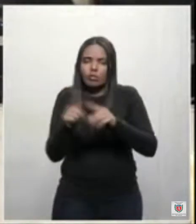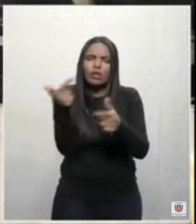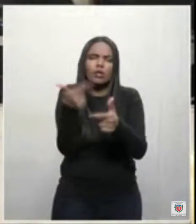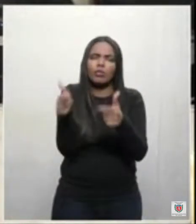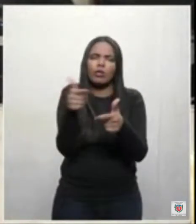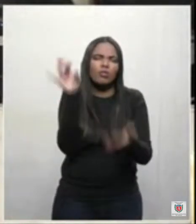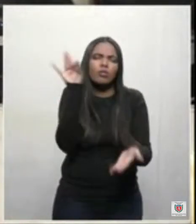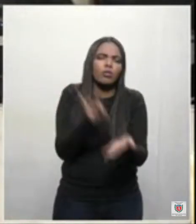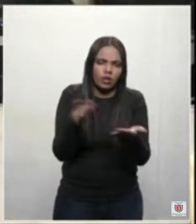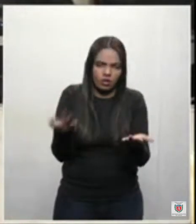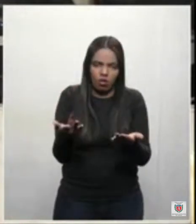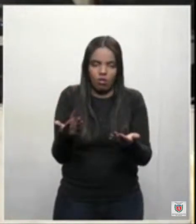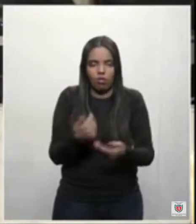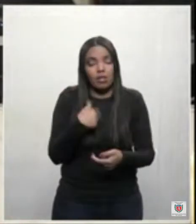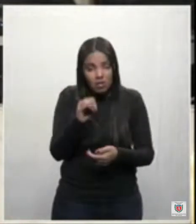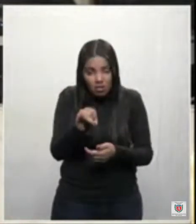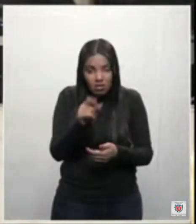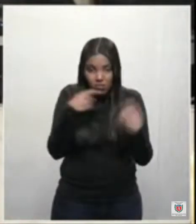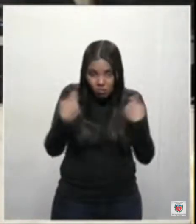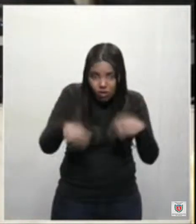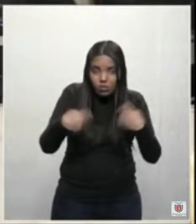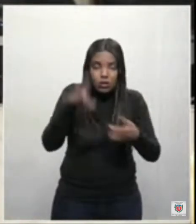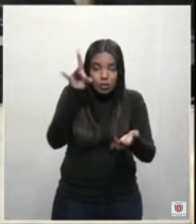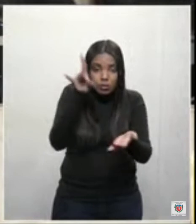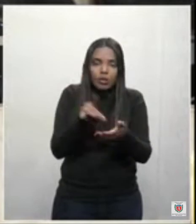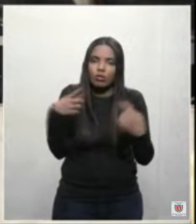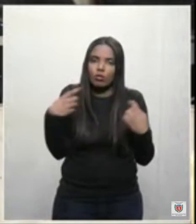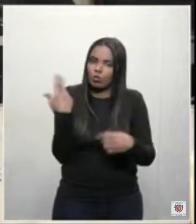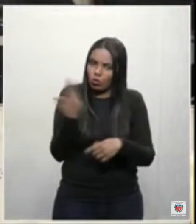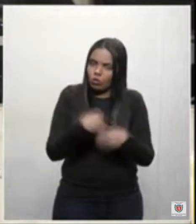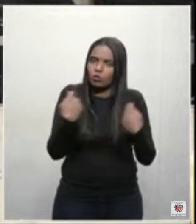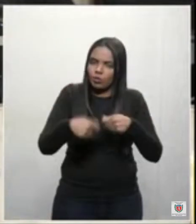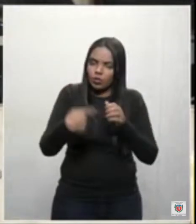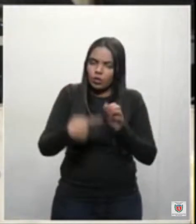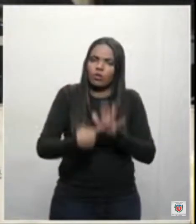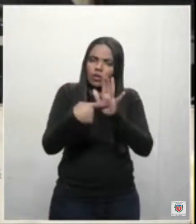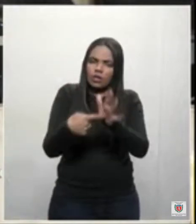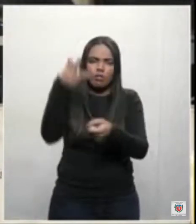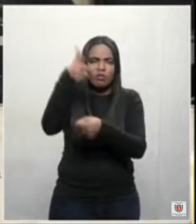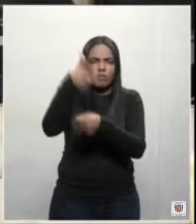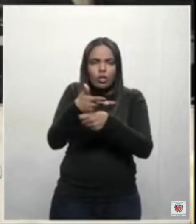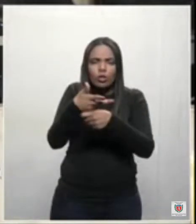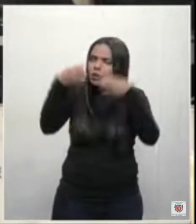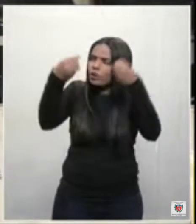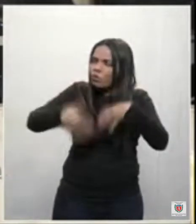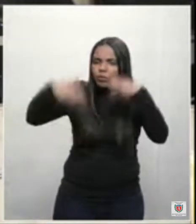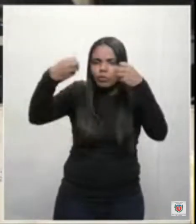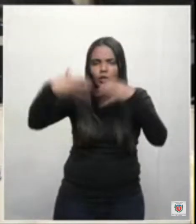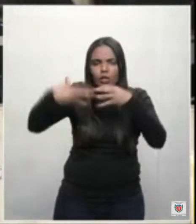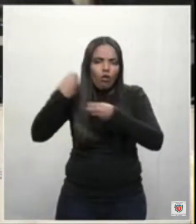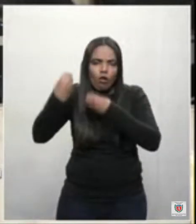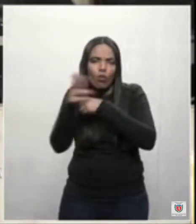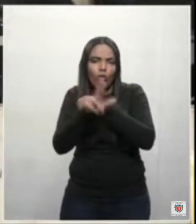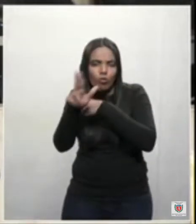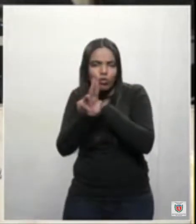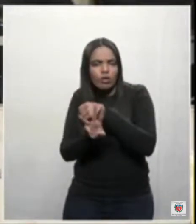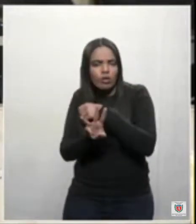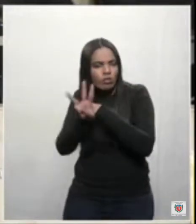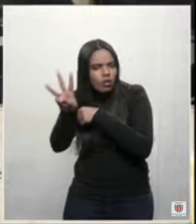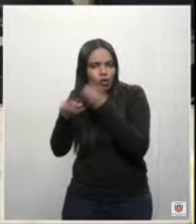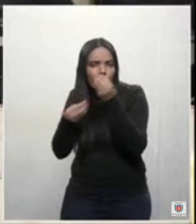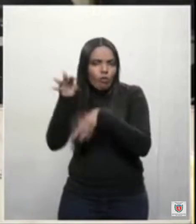problema efetivamente? Se houver necessidade de até fazer uma exposição sobre como usar o formato, como usar